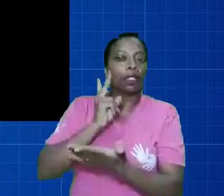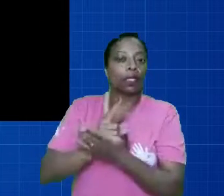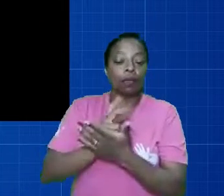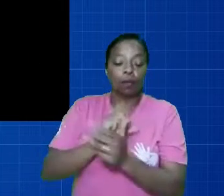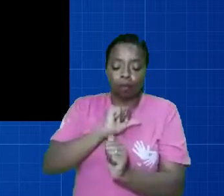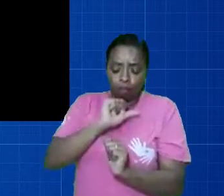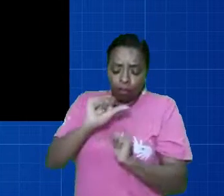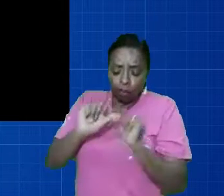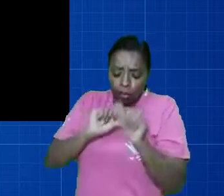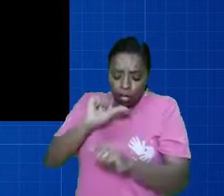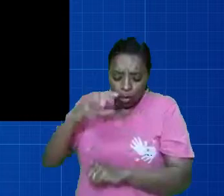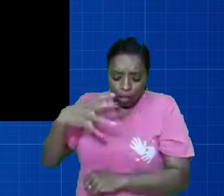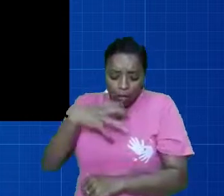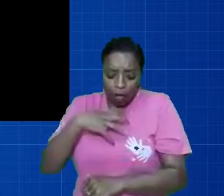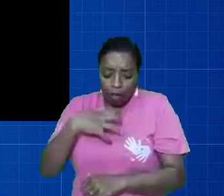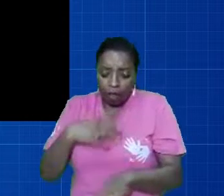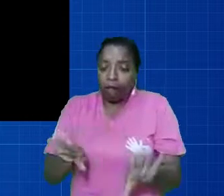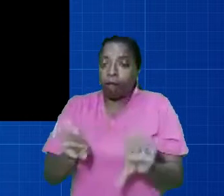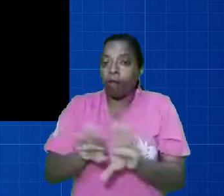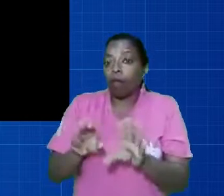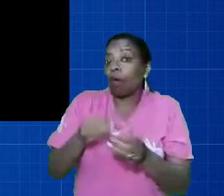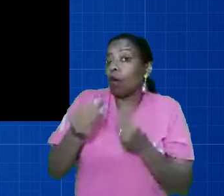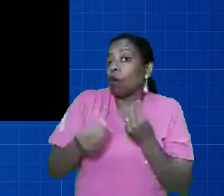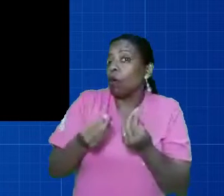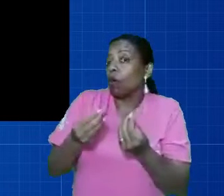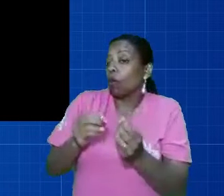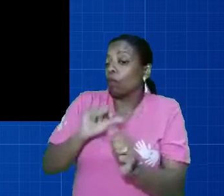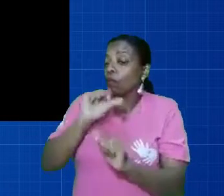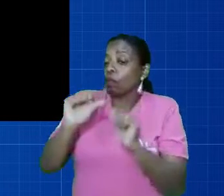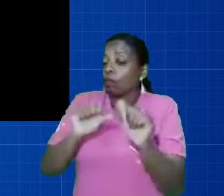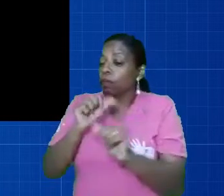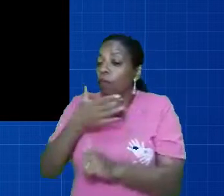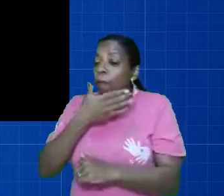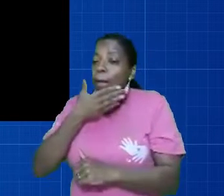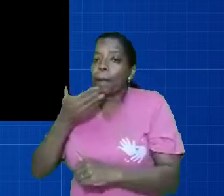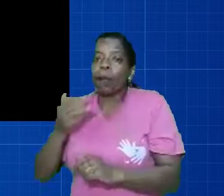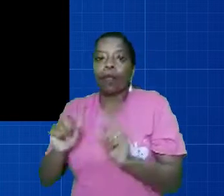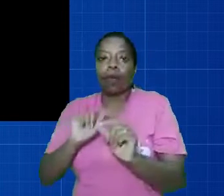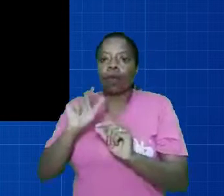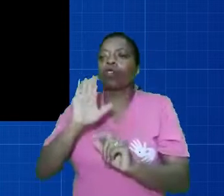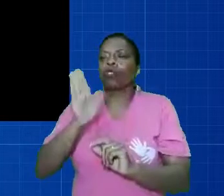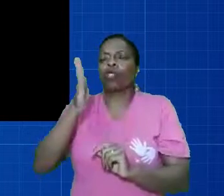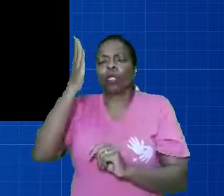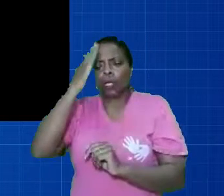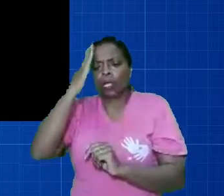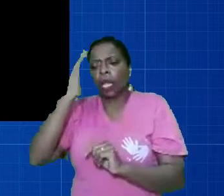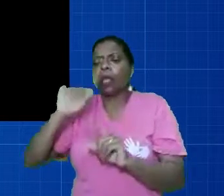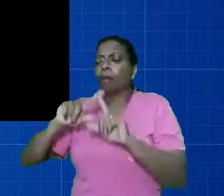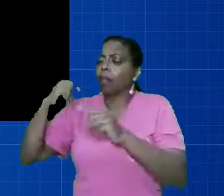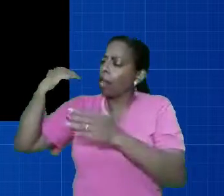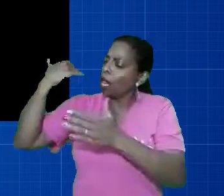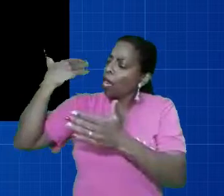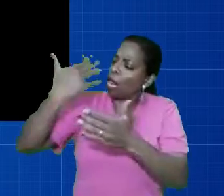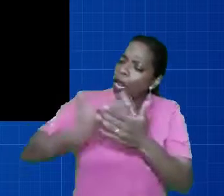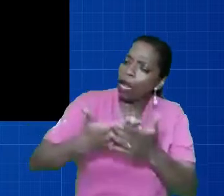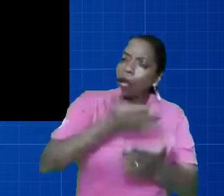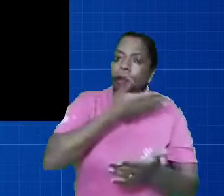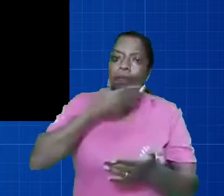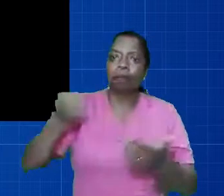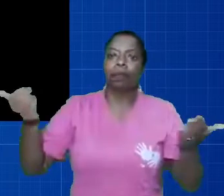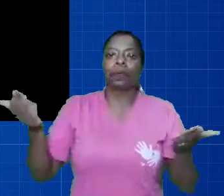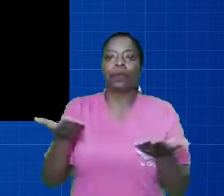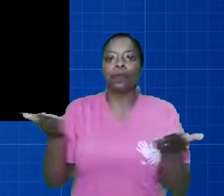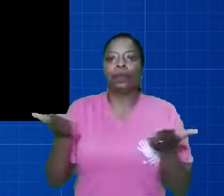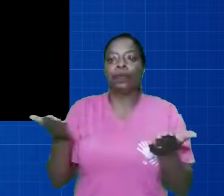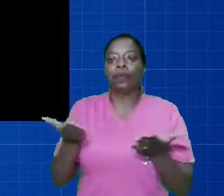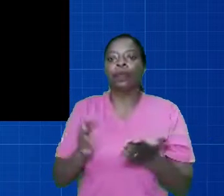sabe, né? Uhum. Por isso que o espaço da oficina tem esse diferencial que, também já